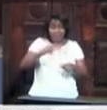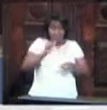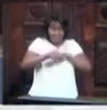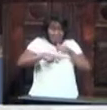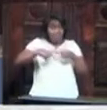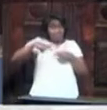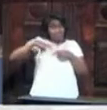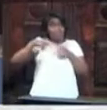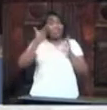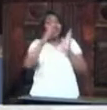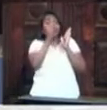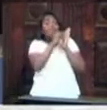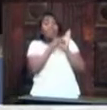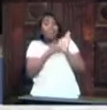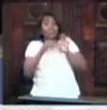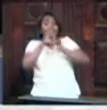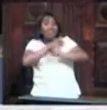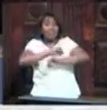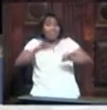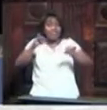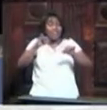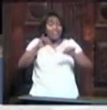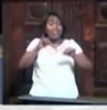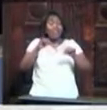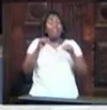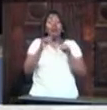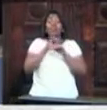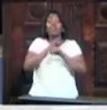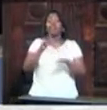dizendo que em Niterói